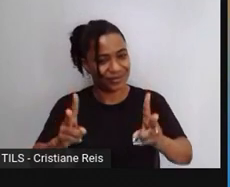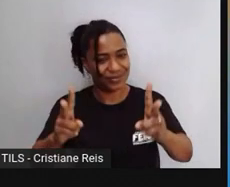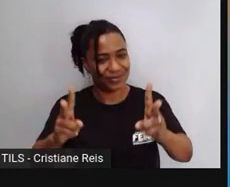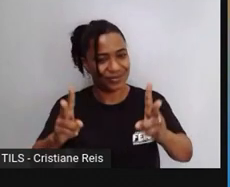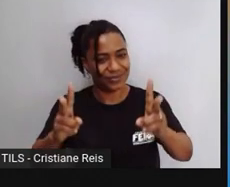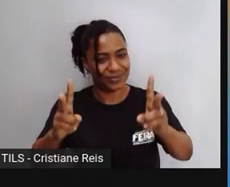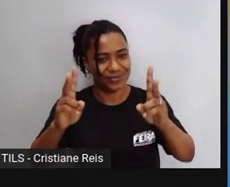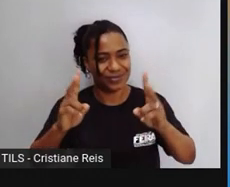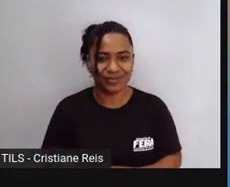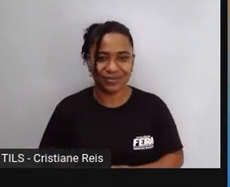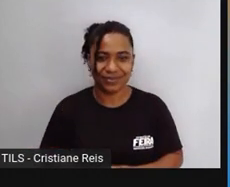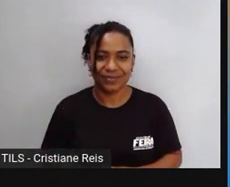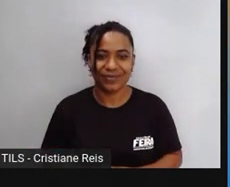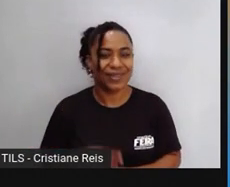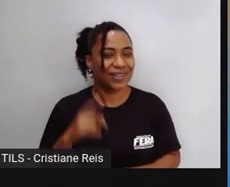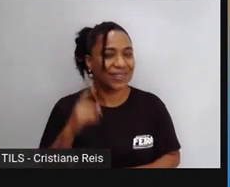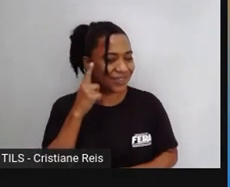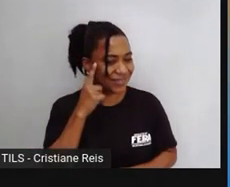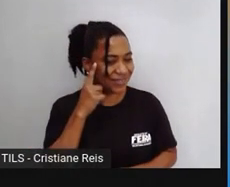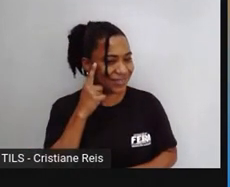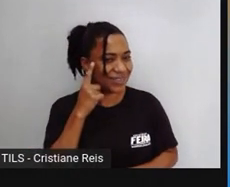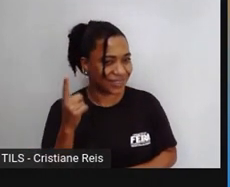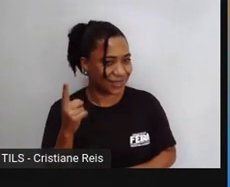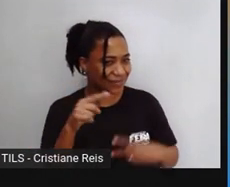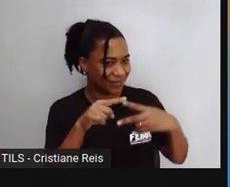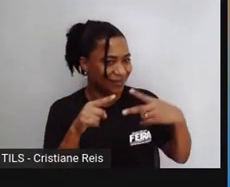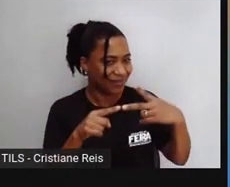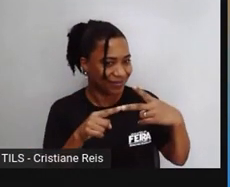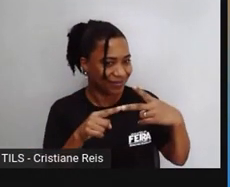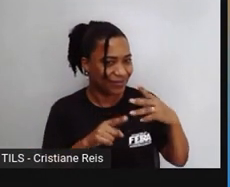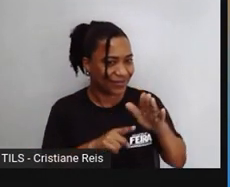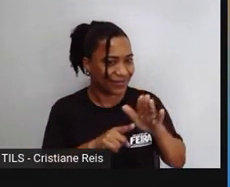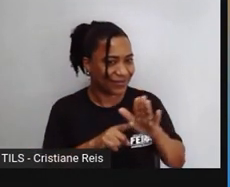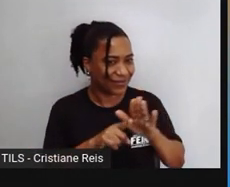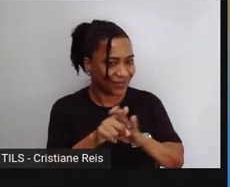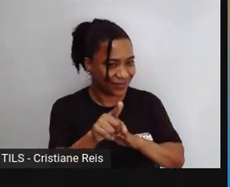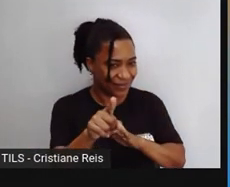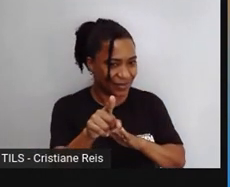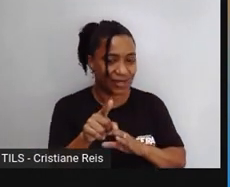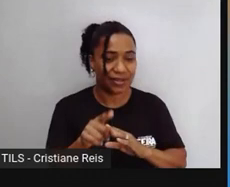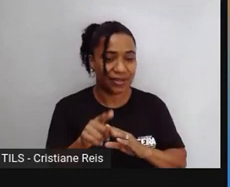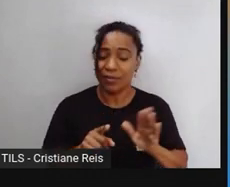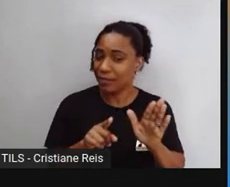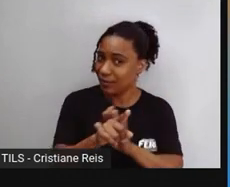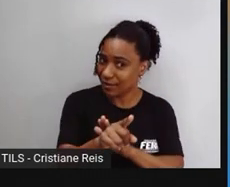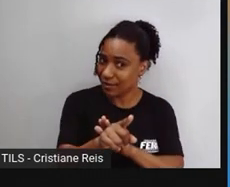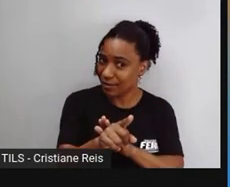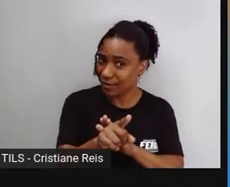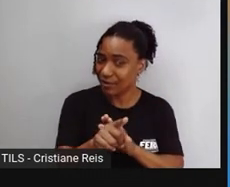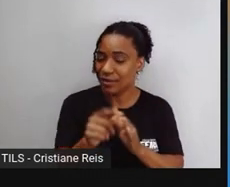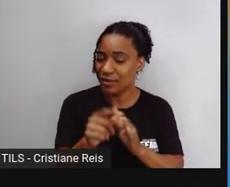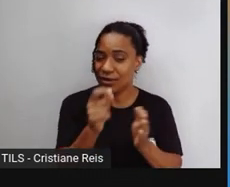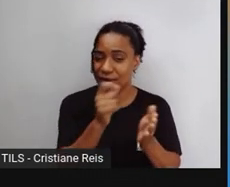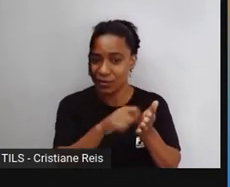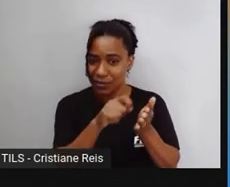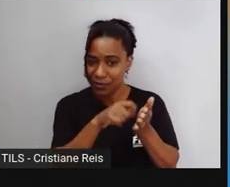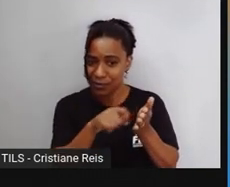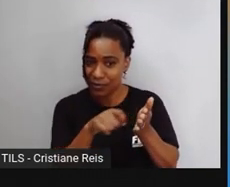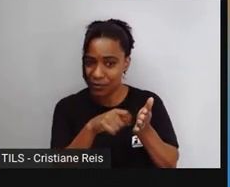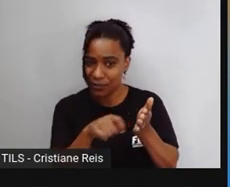Então vamos voltar àquelas perguntinhas iniciais. Eu vou dar um tempo para vocês copiarem esses